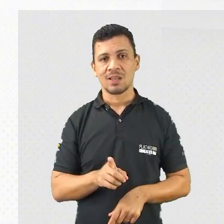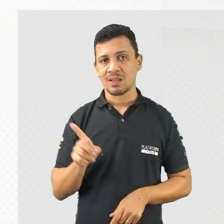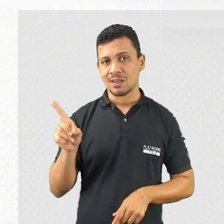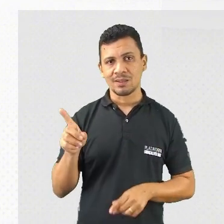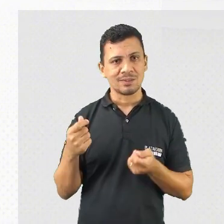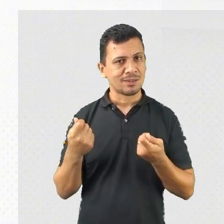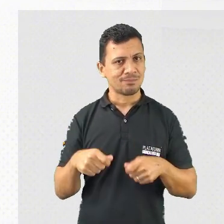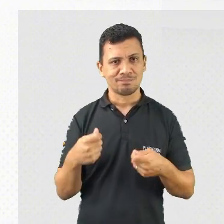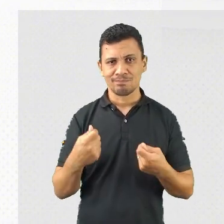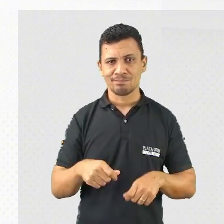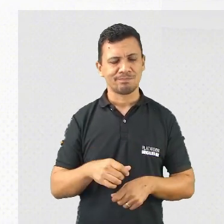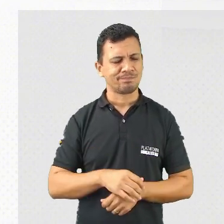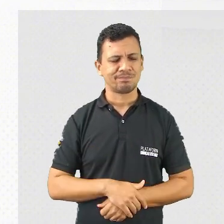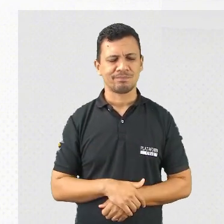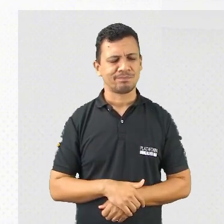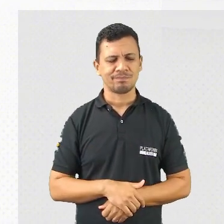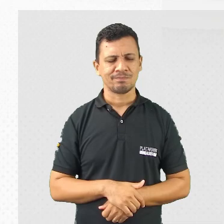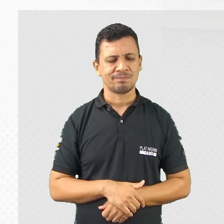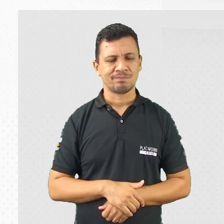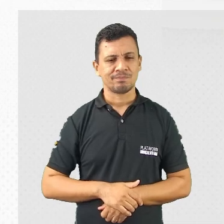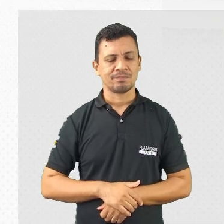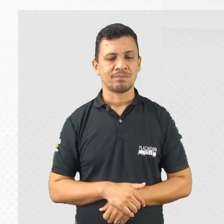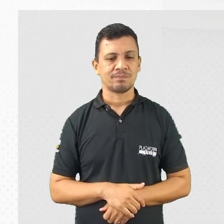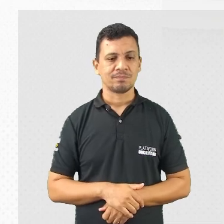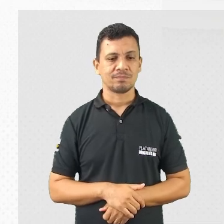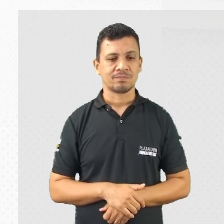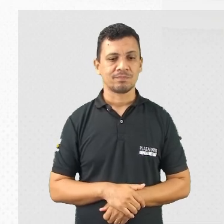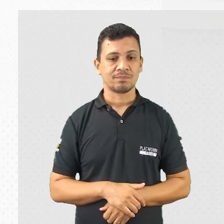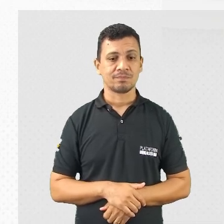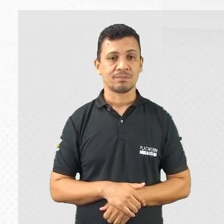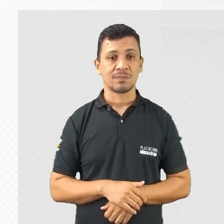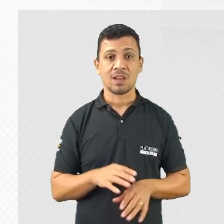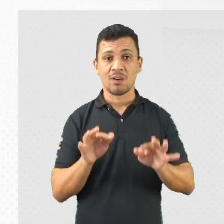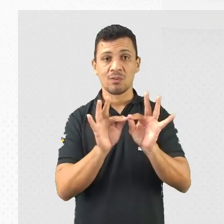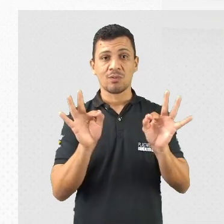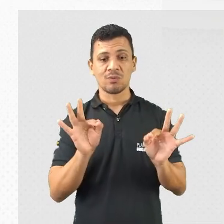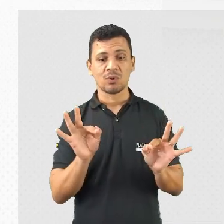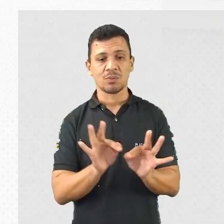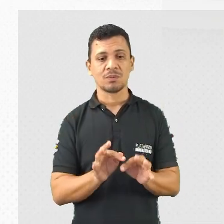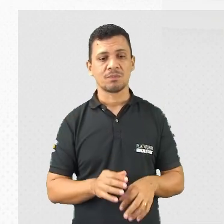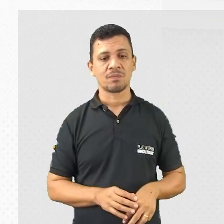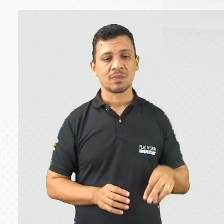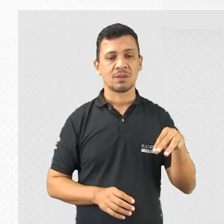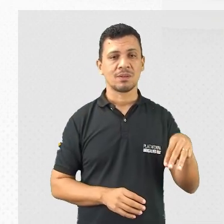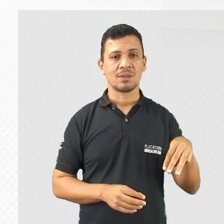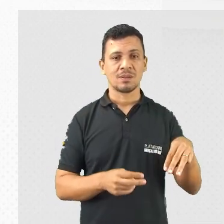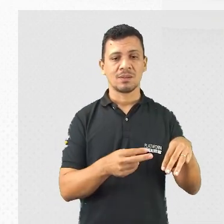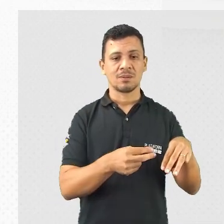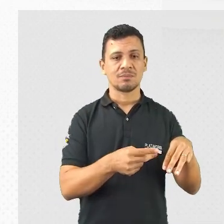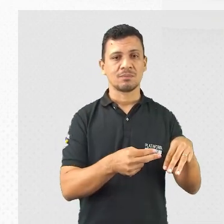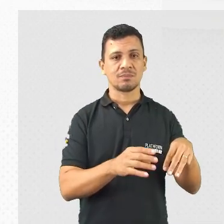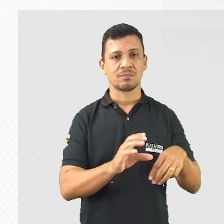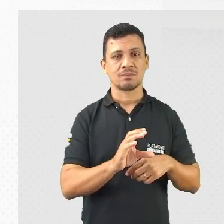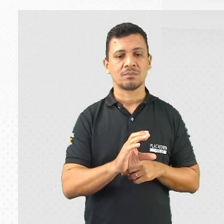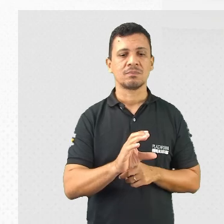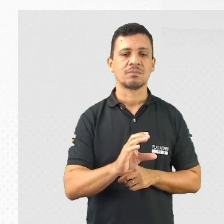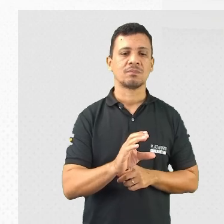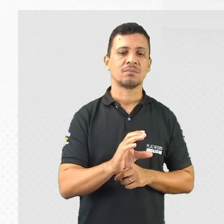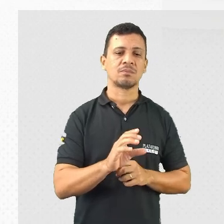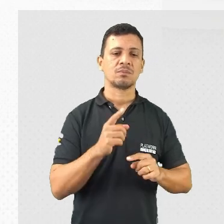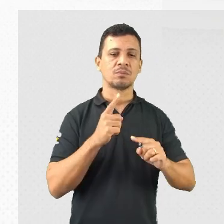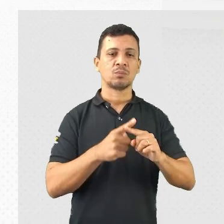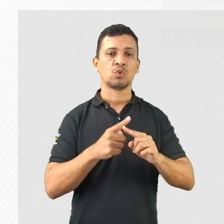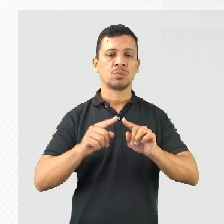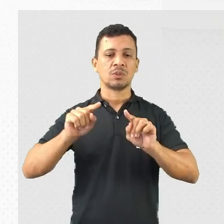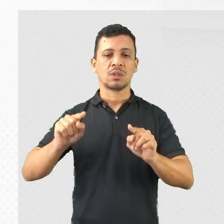há necessidade, tá? Então, vamos de novo para a nossa fórmula. Montante, capital, multiplicar